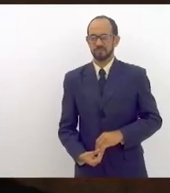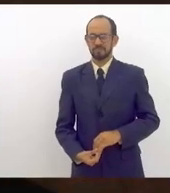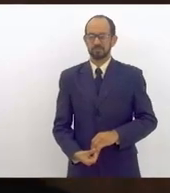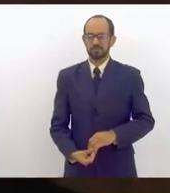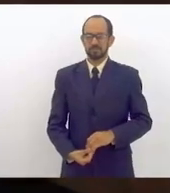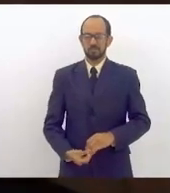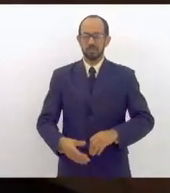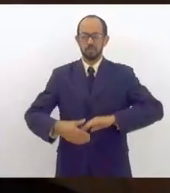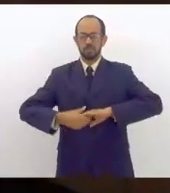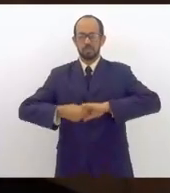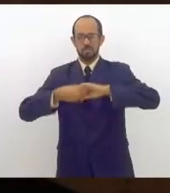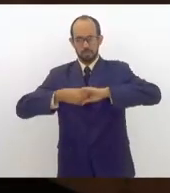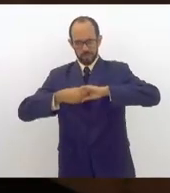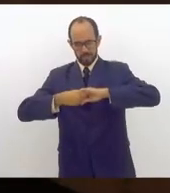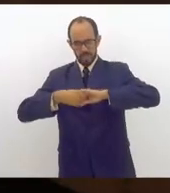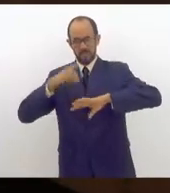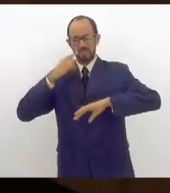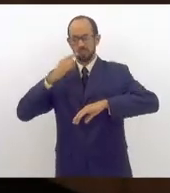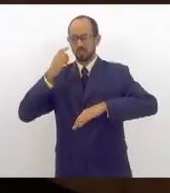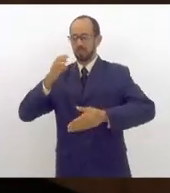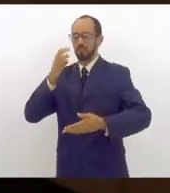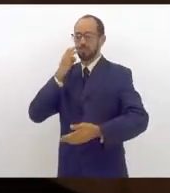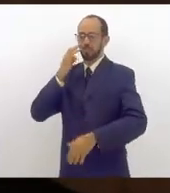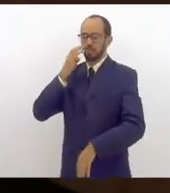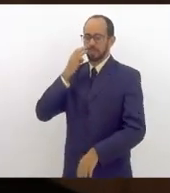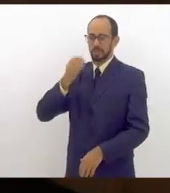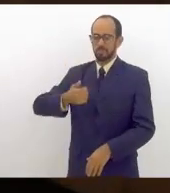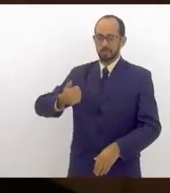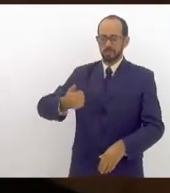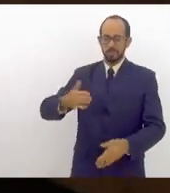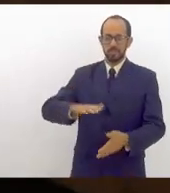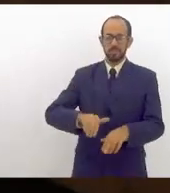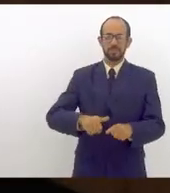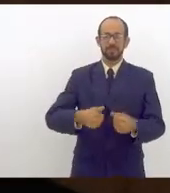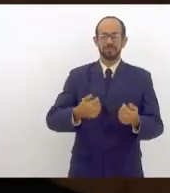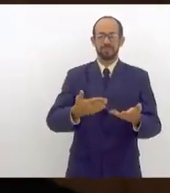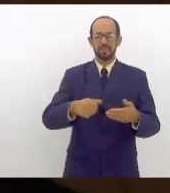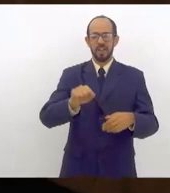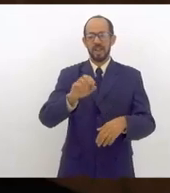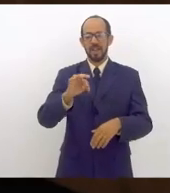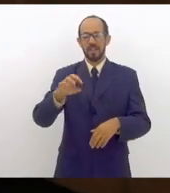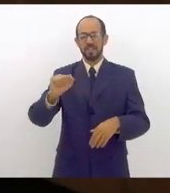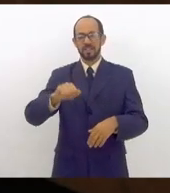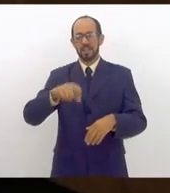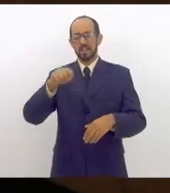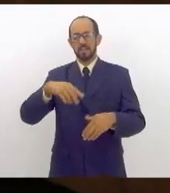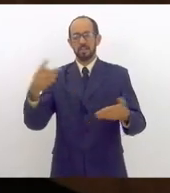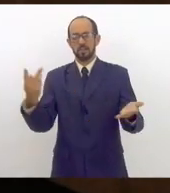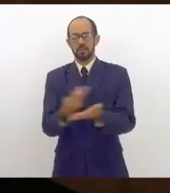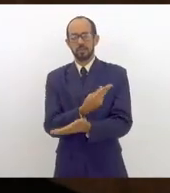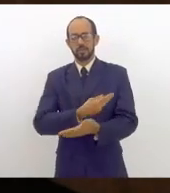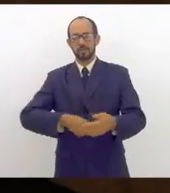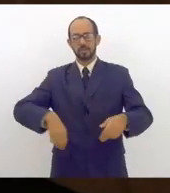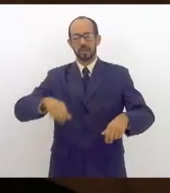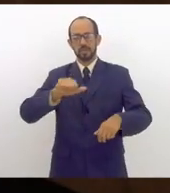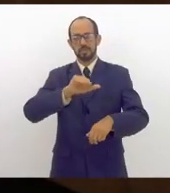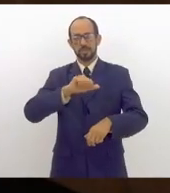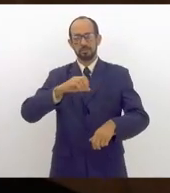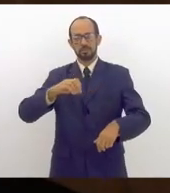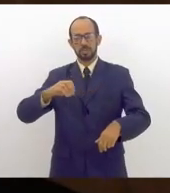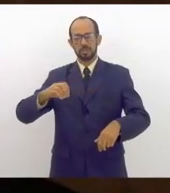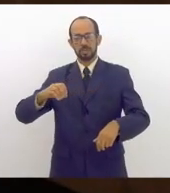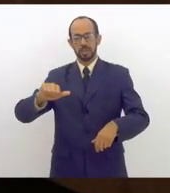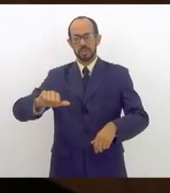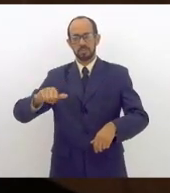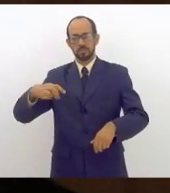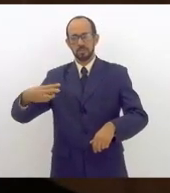Saudar aqui a deputada Mônica, em primeiro lugar. A ata reflete com exatidão o ocorrido na